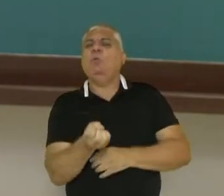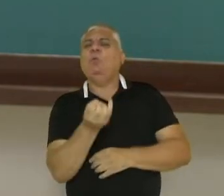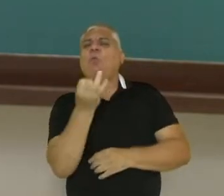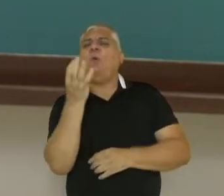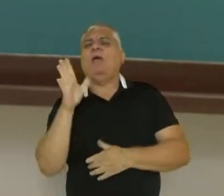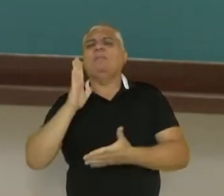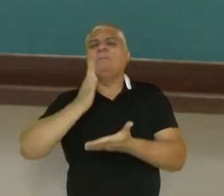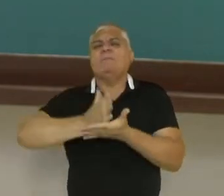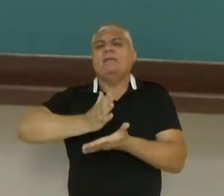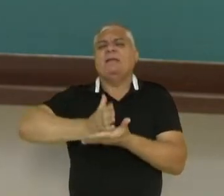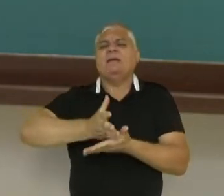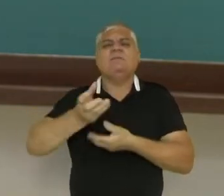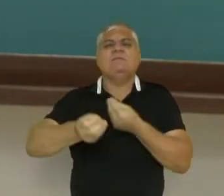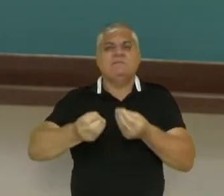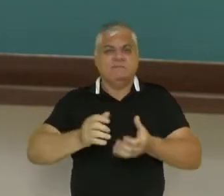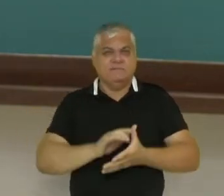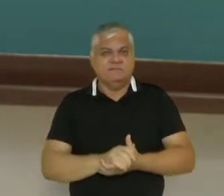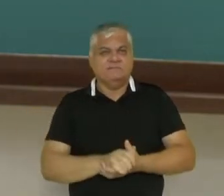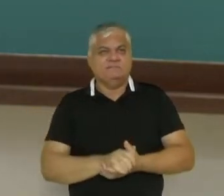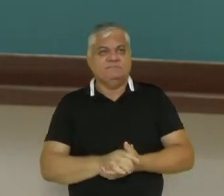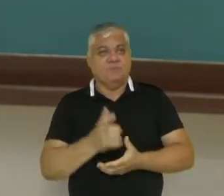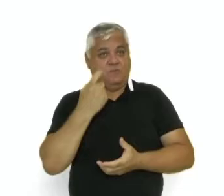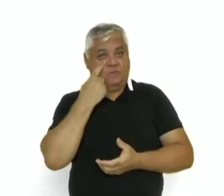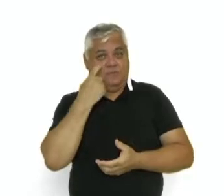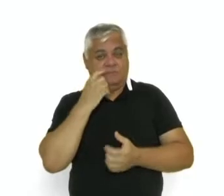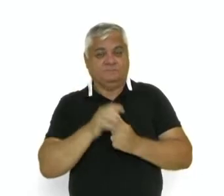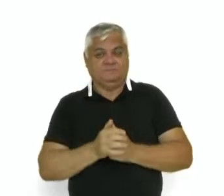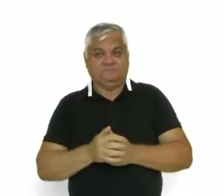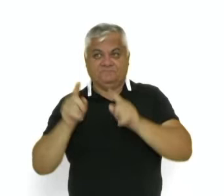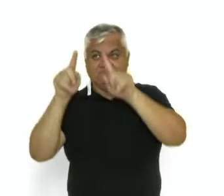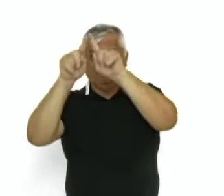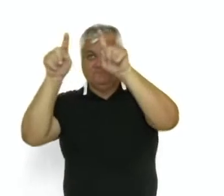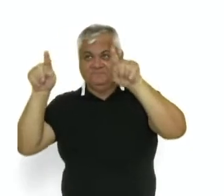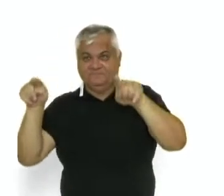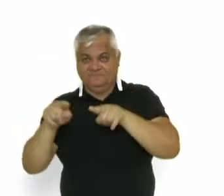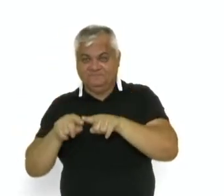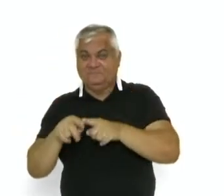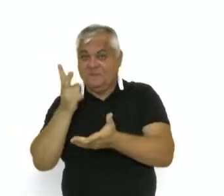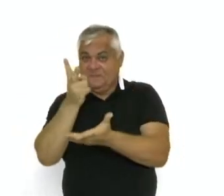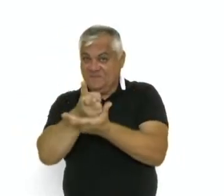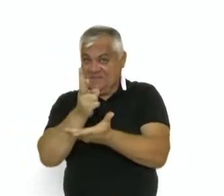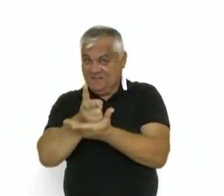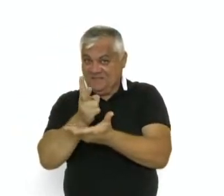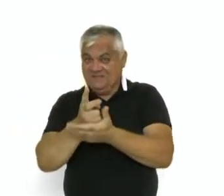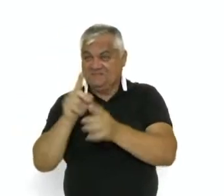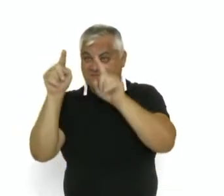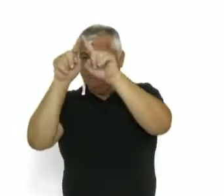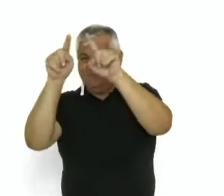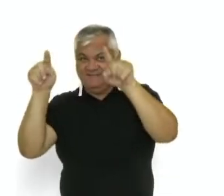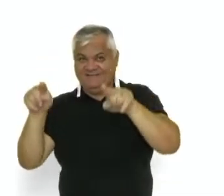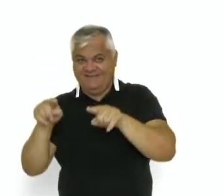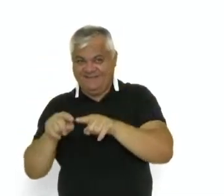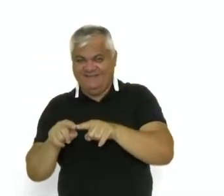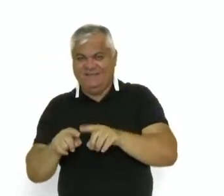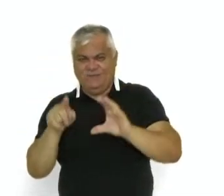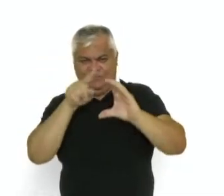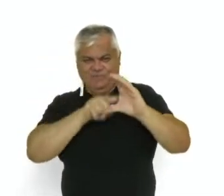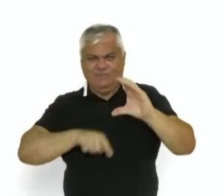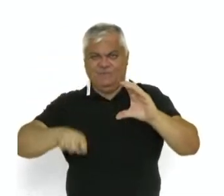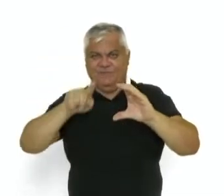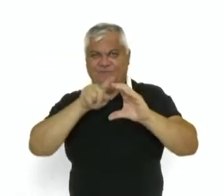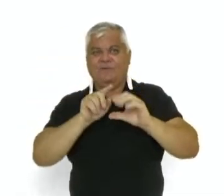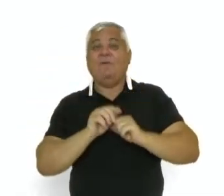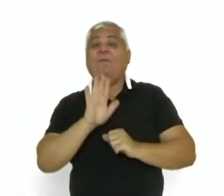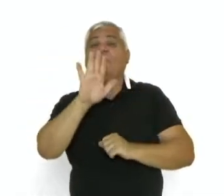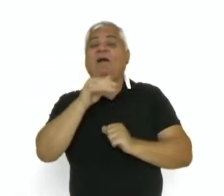desse todo, como é que fica? Dá uma olhada aqui. O mesmo que nós tínhamos anteriormente e o mesmo círculo. O que acontece